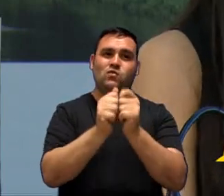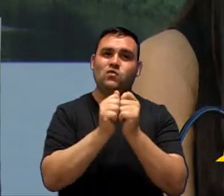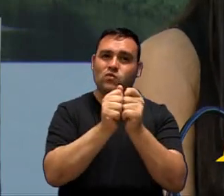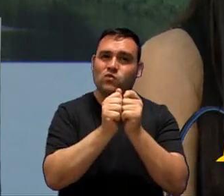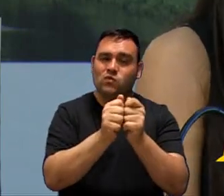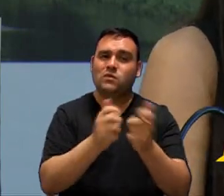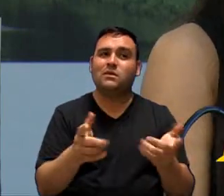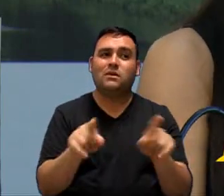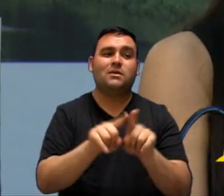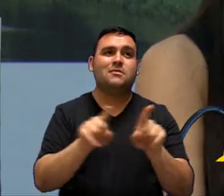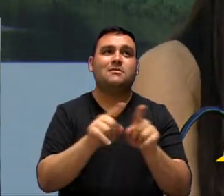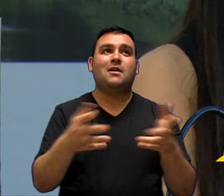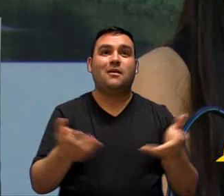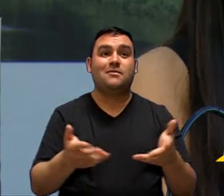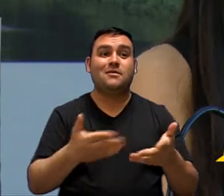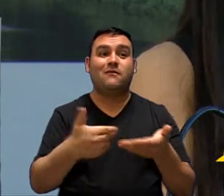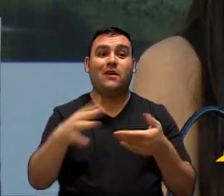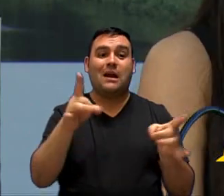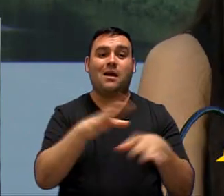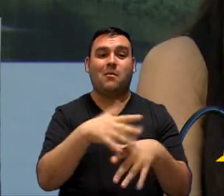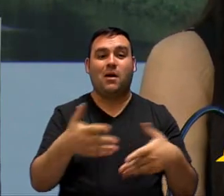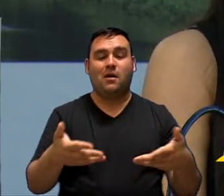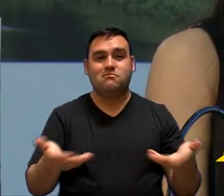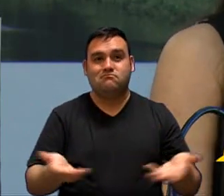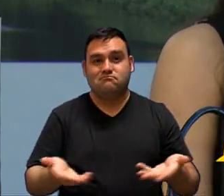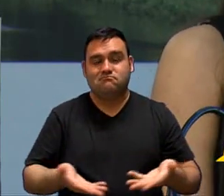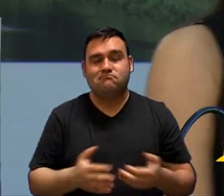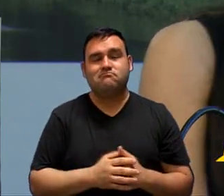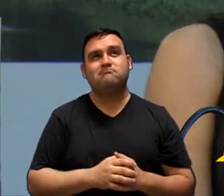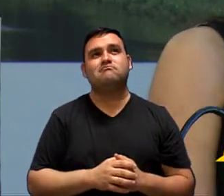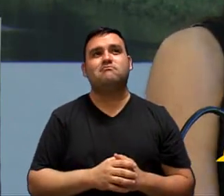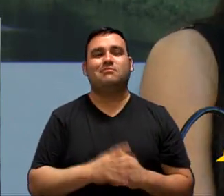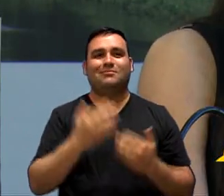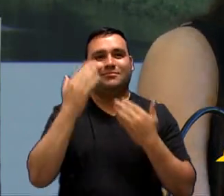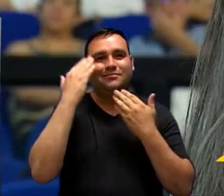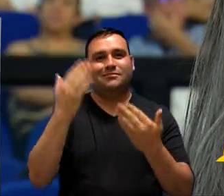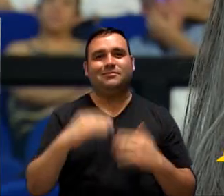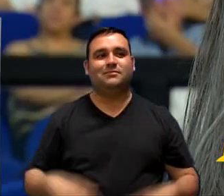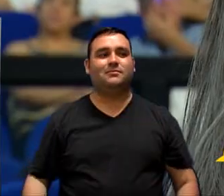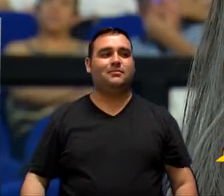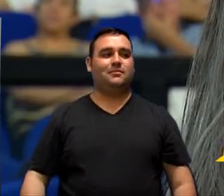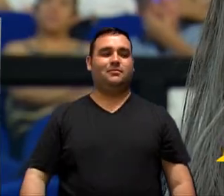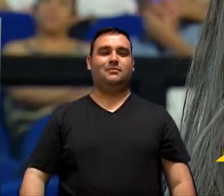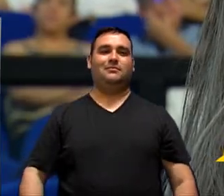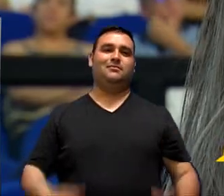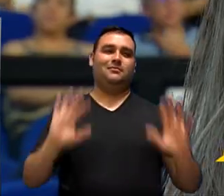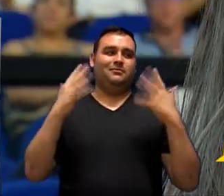tempo todo, e infelizmente vai acabar hoje. Obrigada.